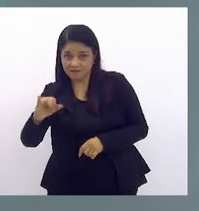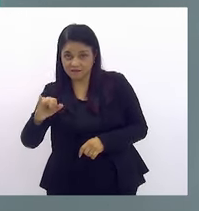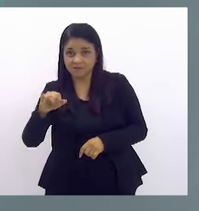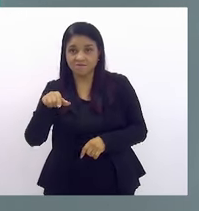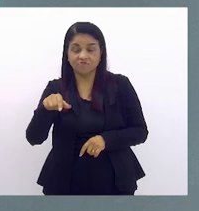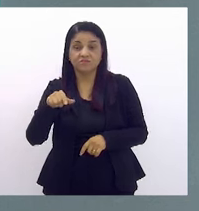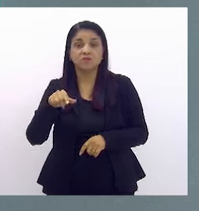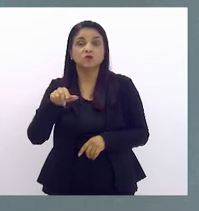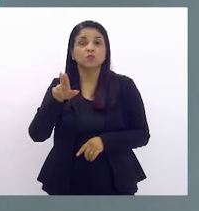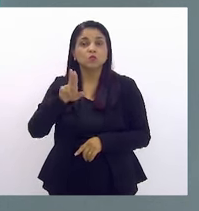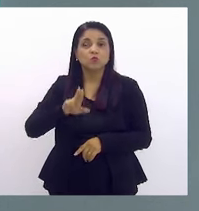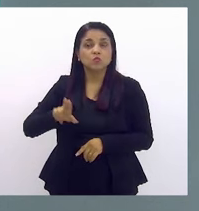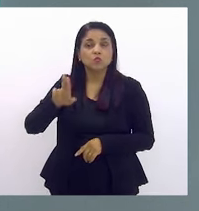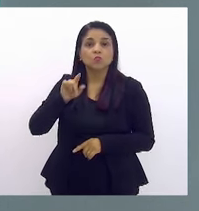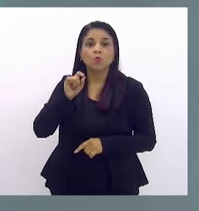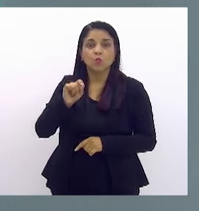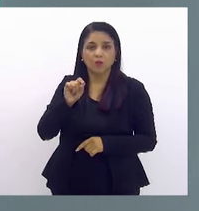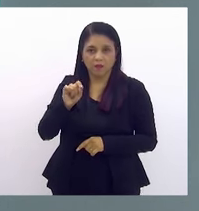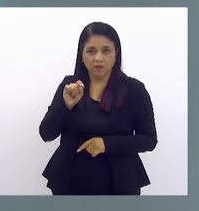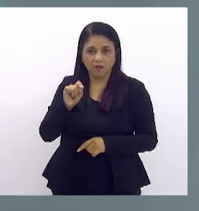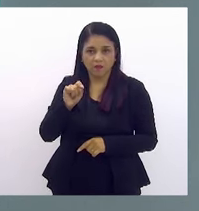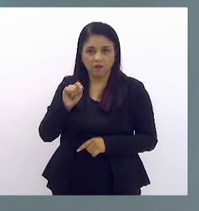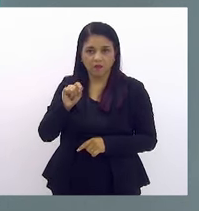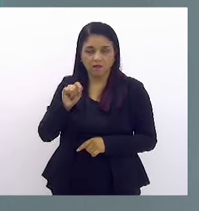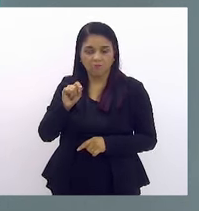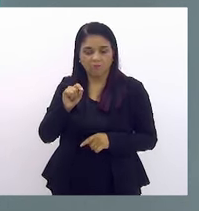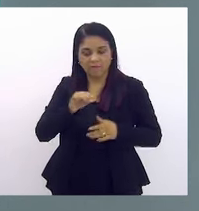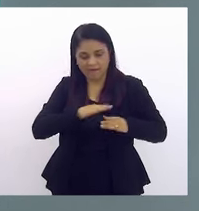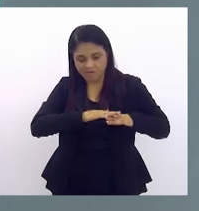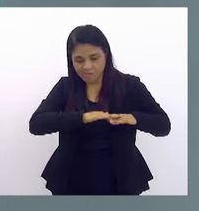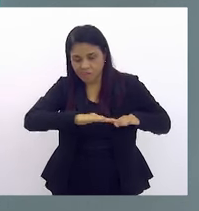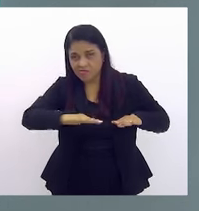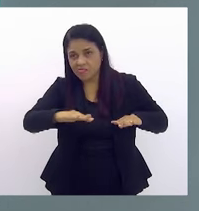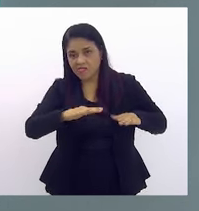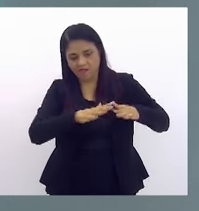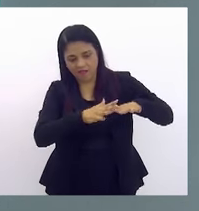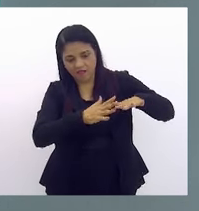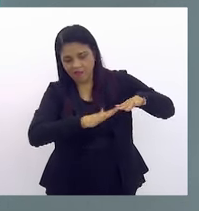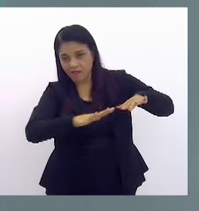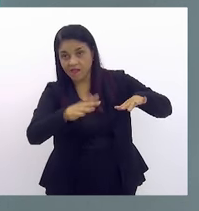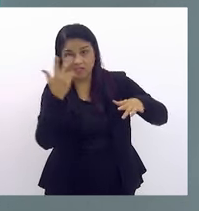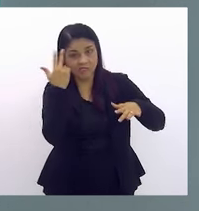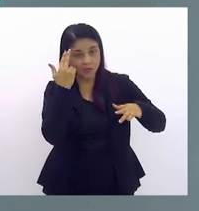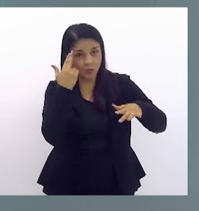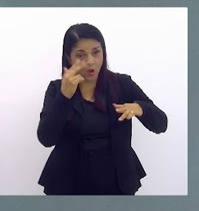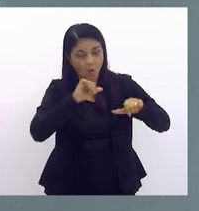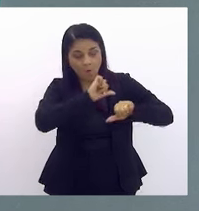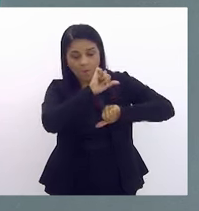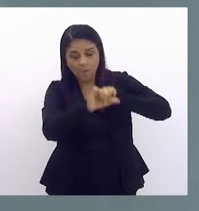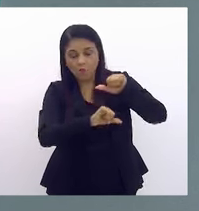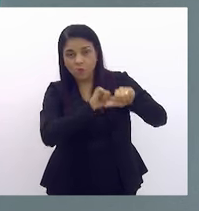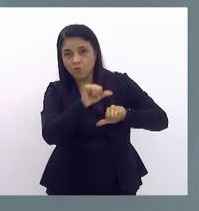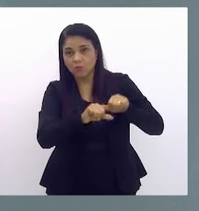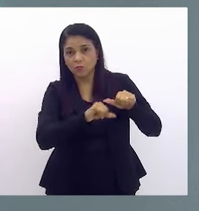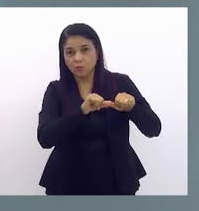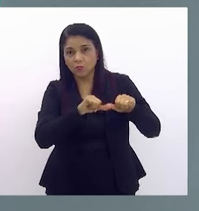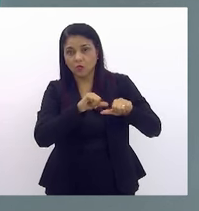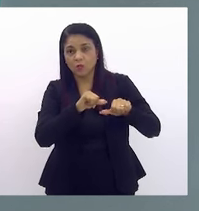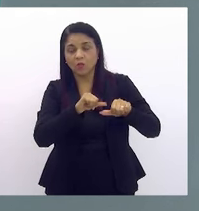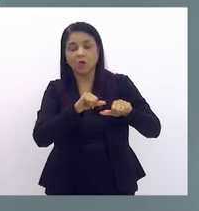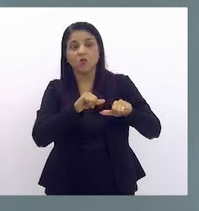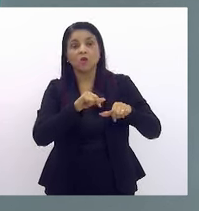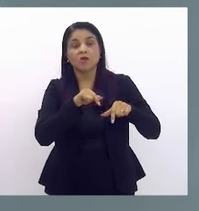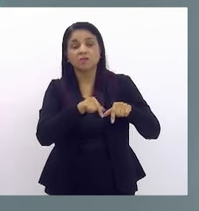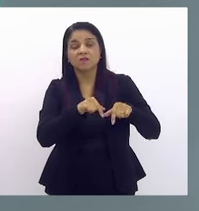faixa marginal que estava em situação natural, onde cruzavam os animais, a